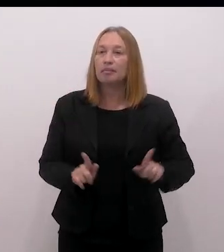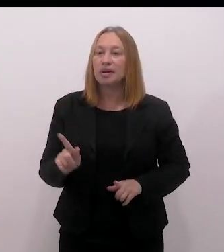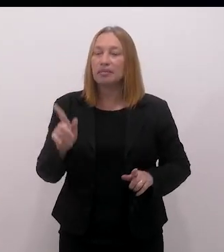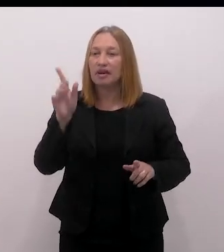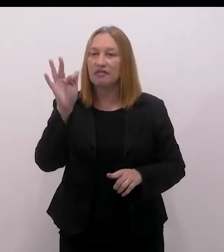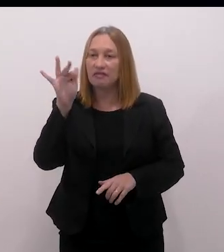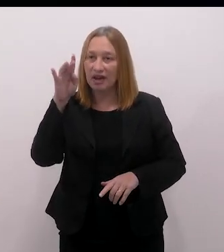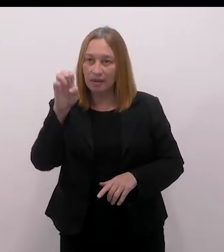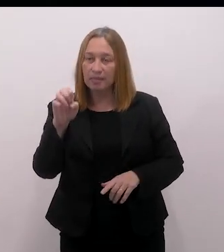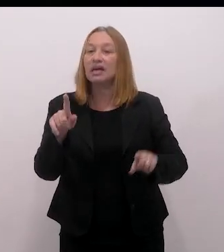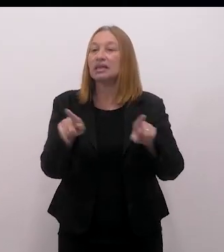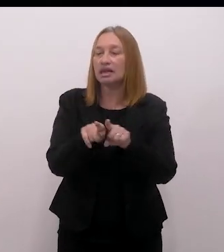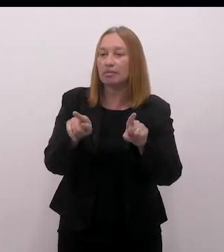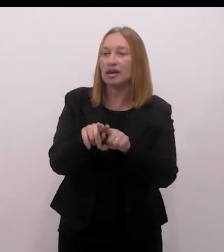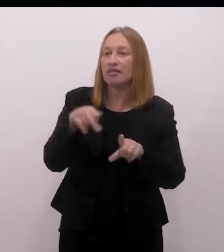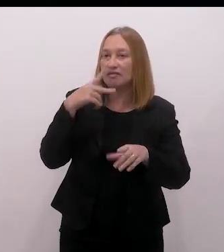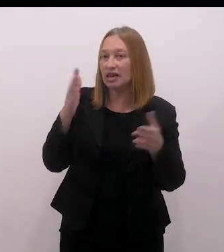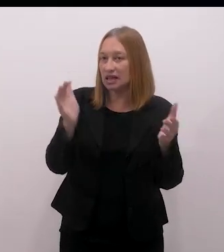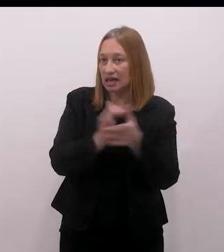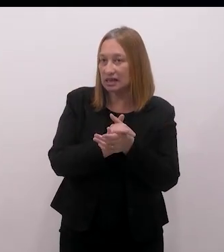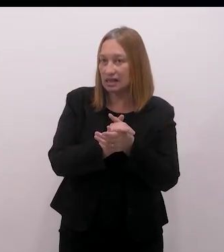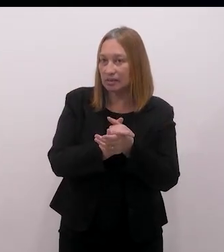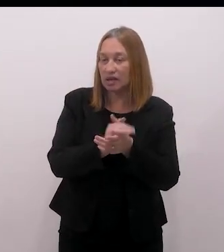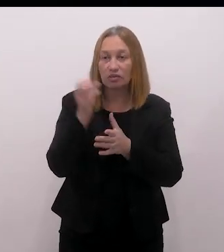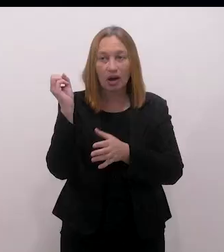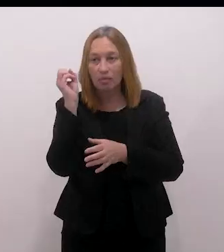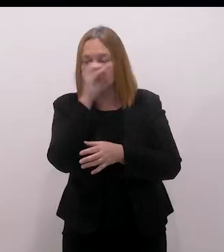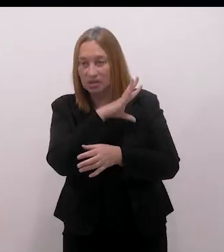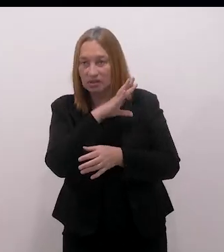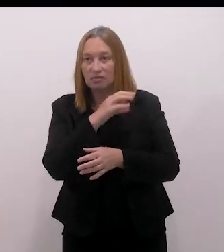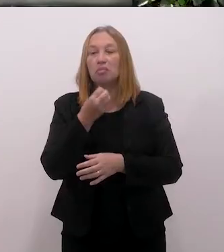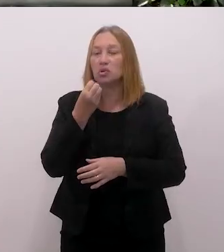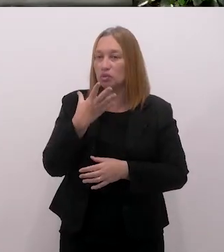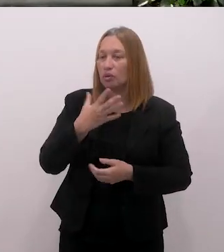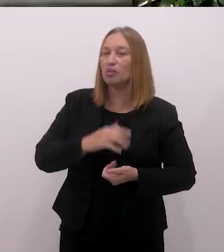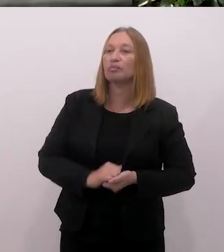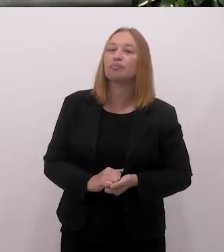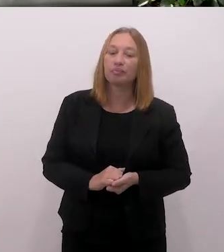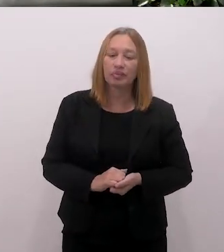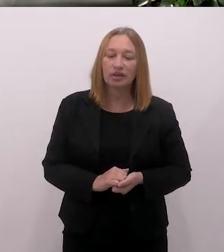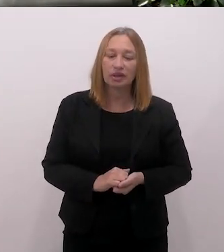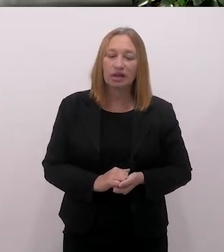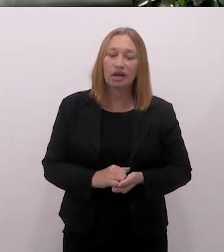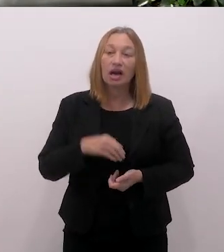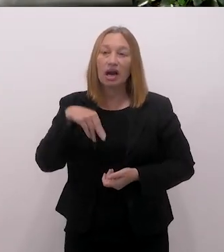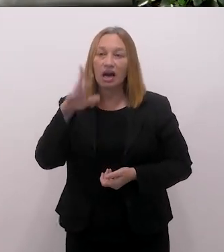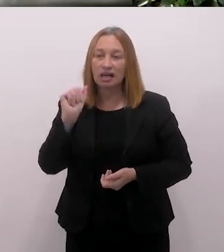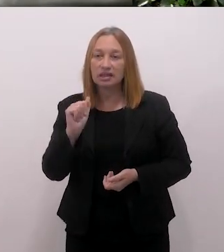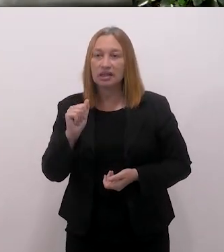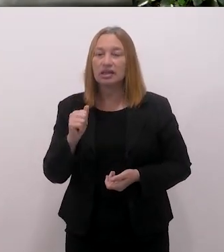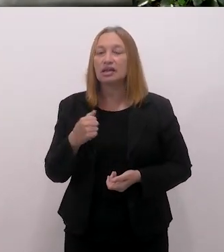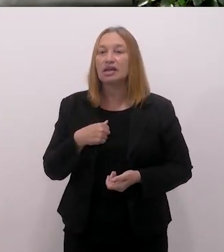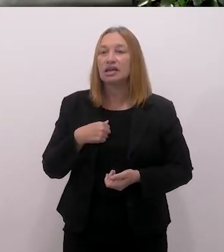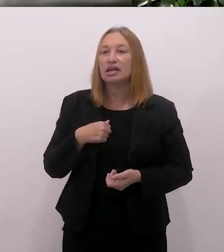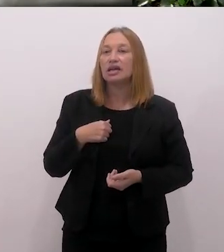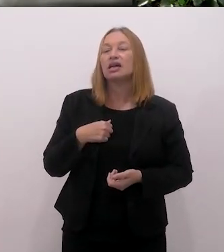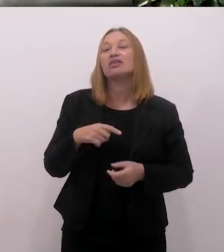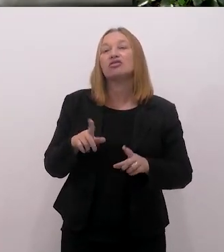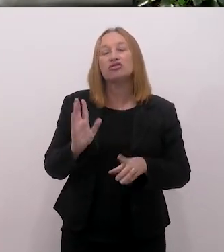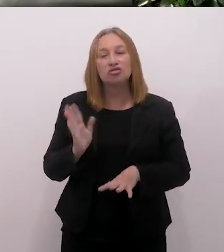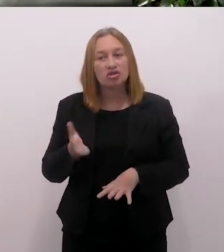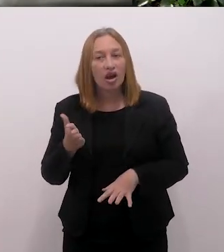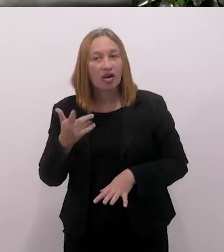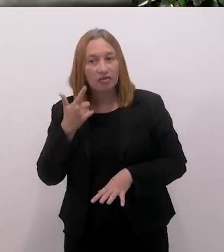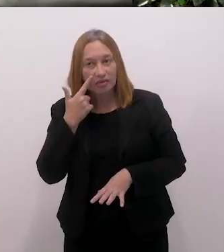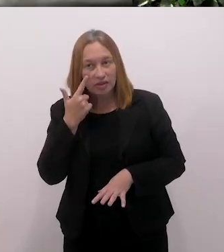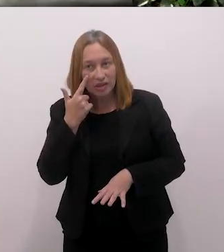abusivo e o nosso olhar sobre isso. Eu super indico, um monólogo espetacular. É muito bom mesmo. Ana? Então eu também já